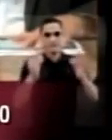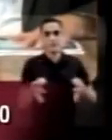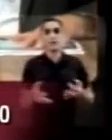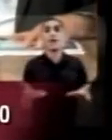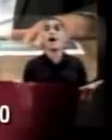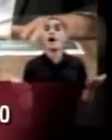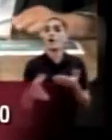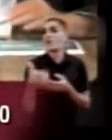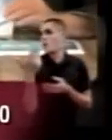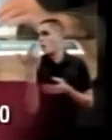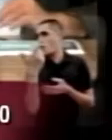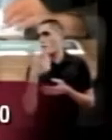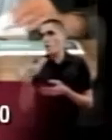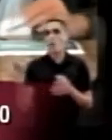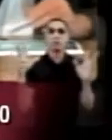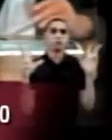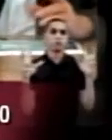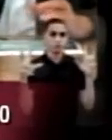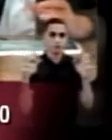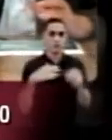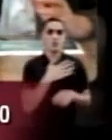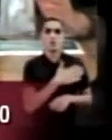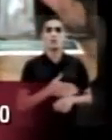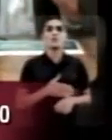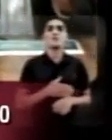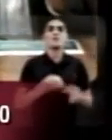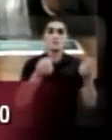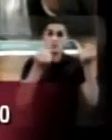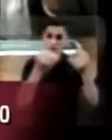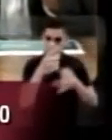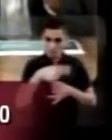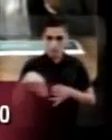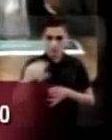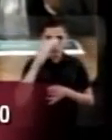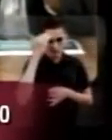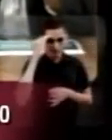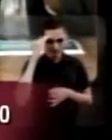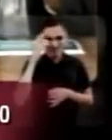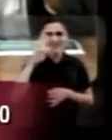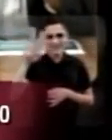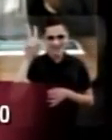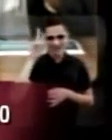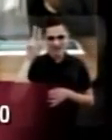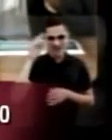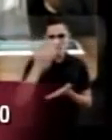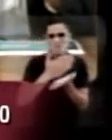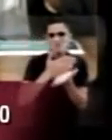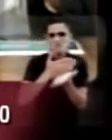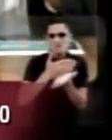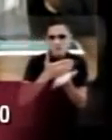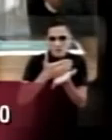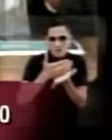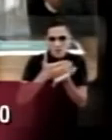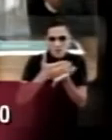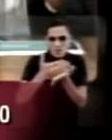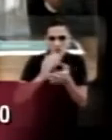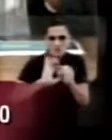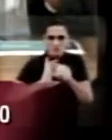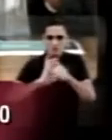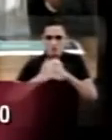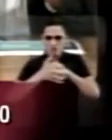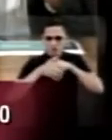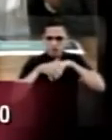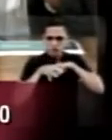outro assunto, pessoal, que eu gostaria de falar para vocês. Vocês se lembram no início da pandemia,